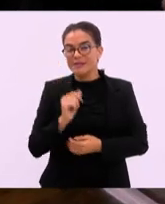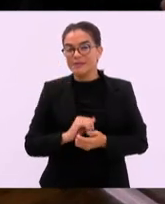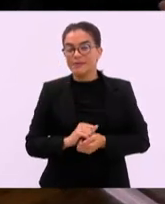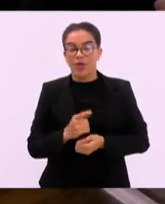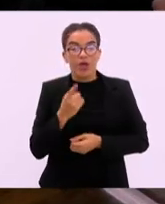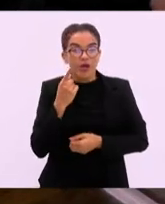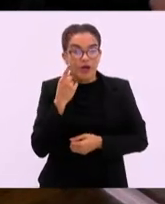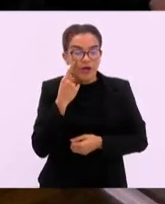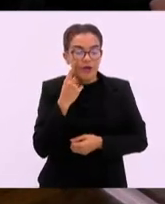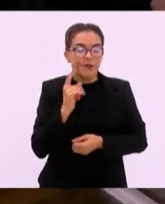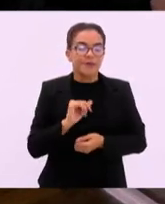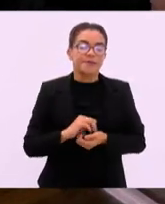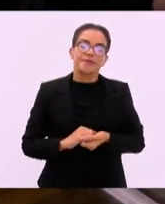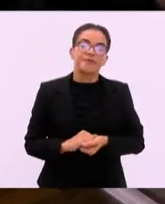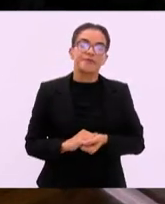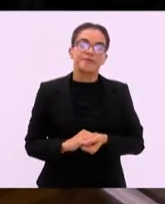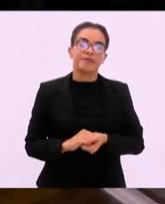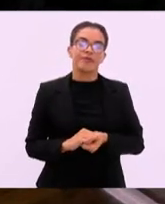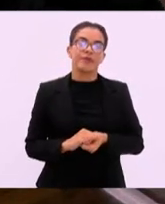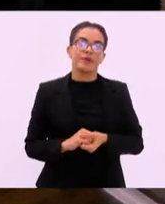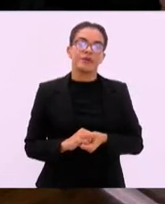Olha só.